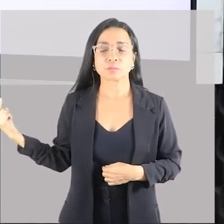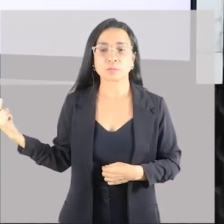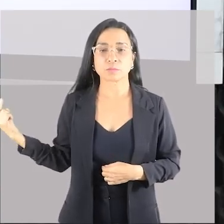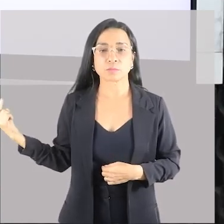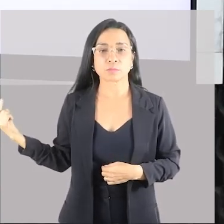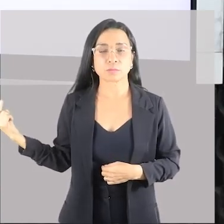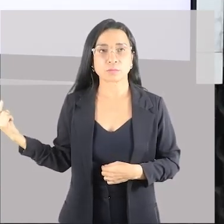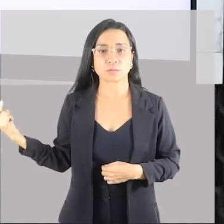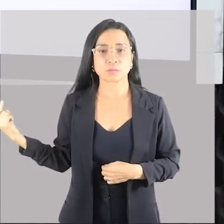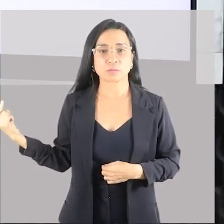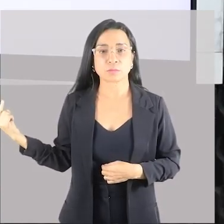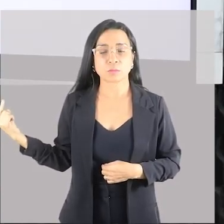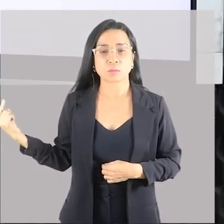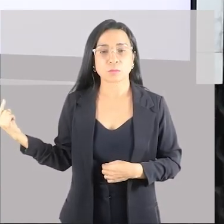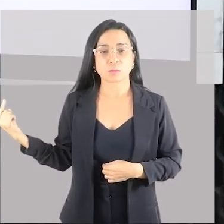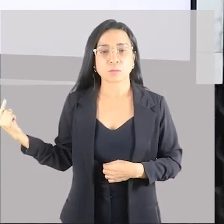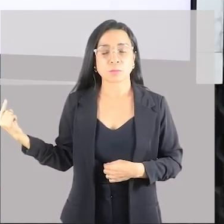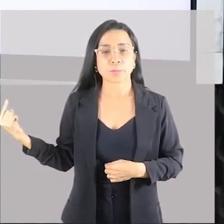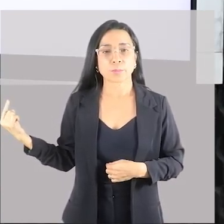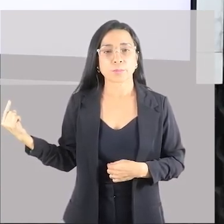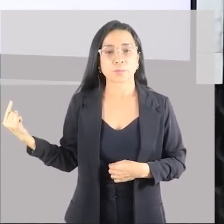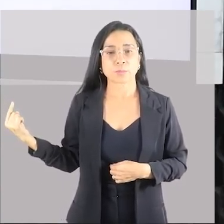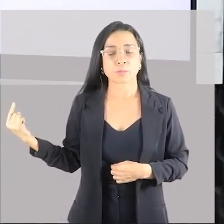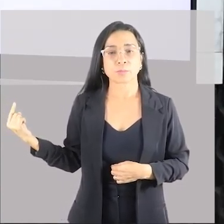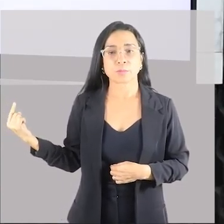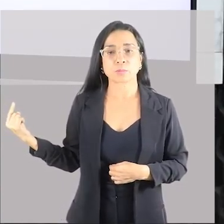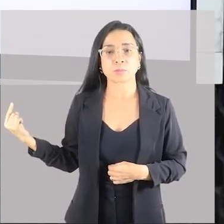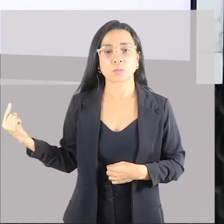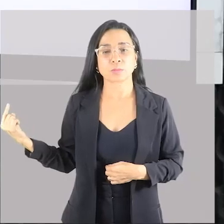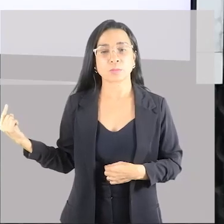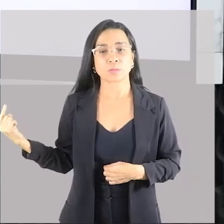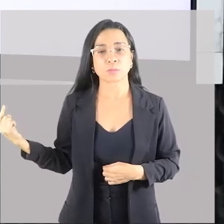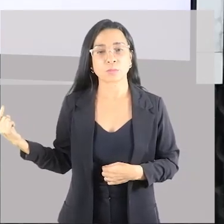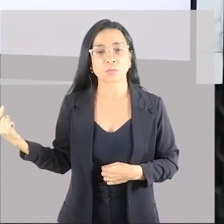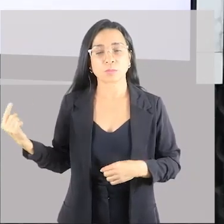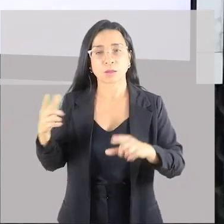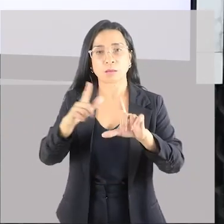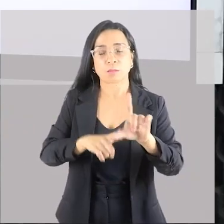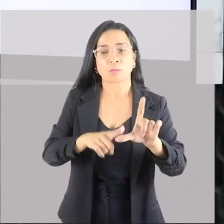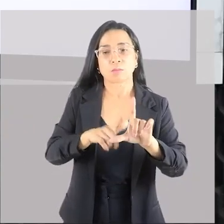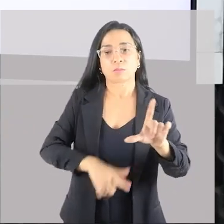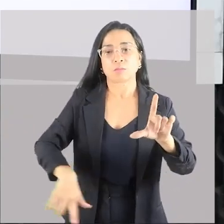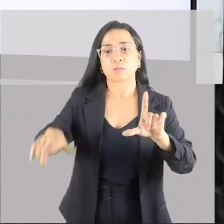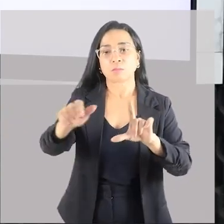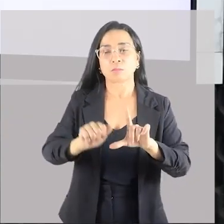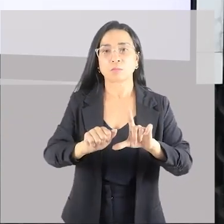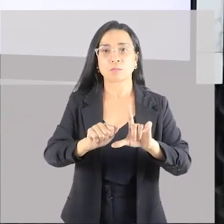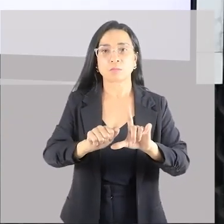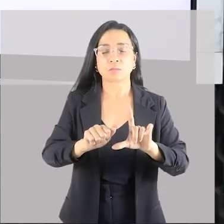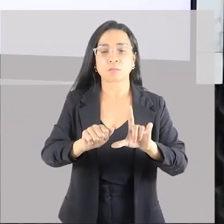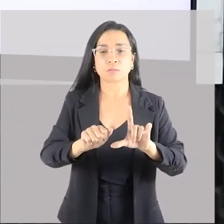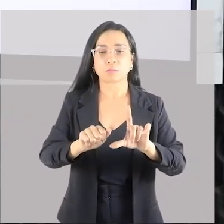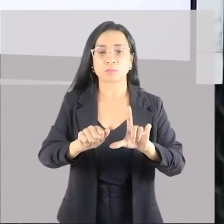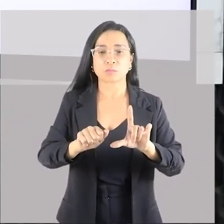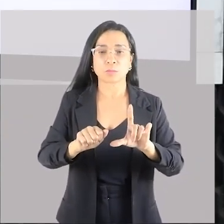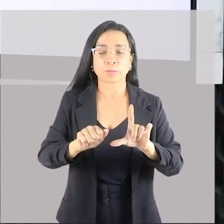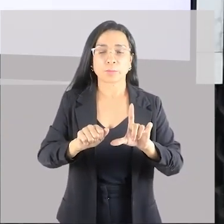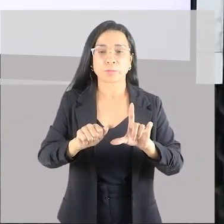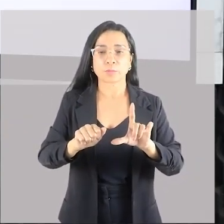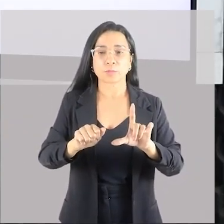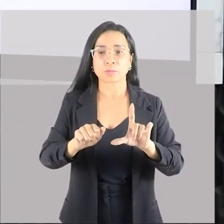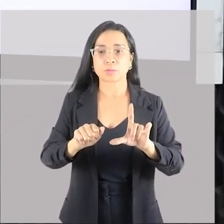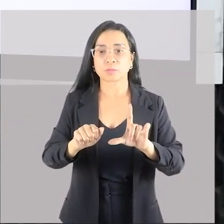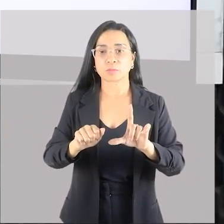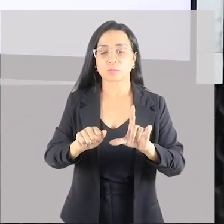Mediante esta consideração, o nosso autor argumenta que um corpo político existe quando os